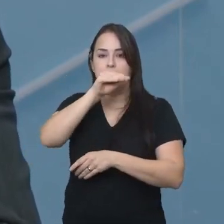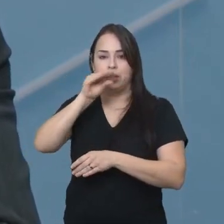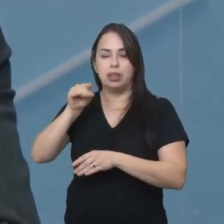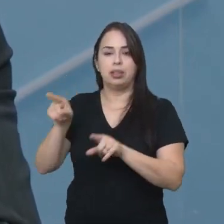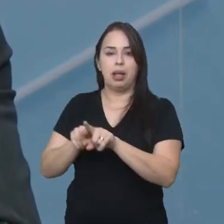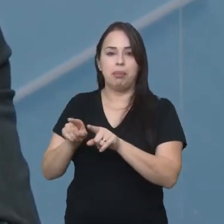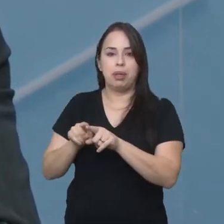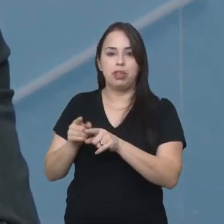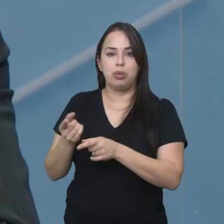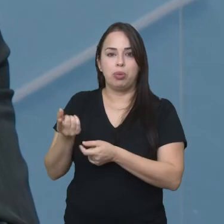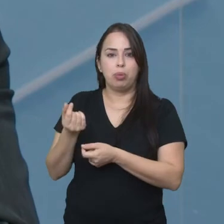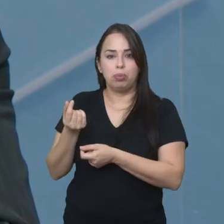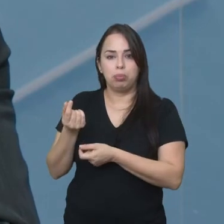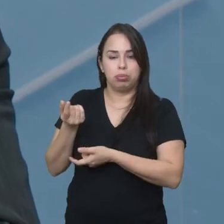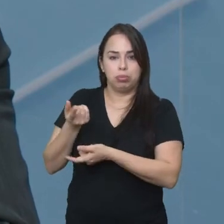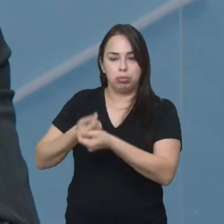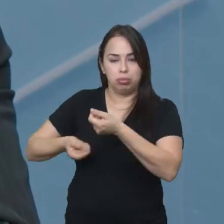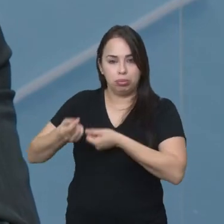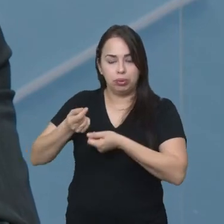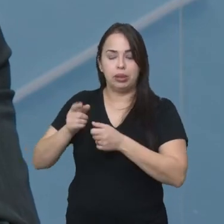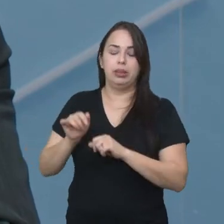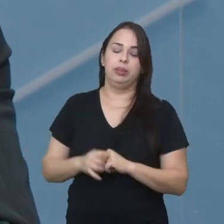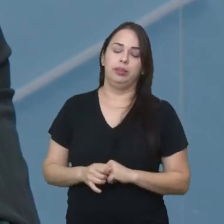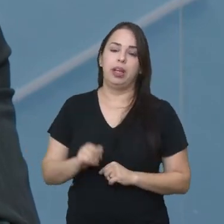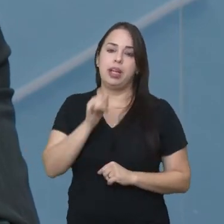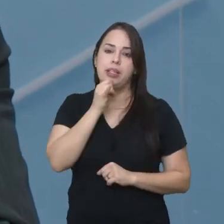Direitos da Criança e do Adolescente, que é um